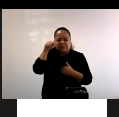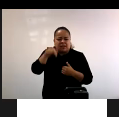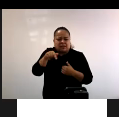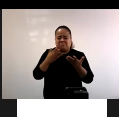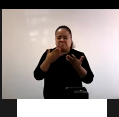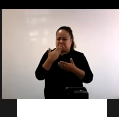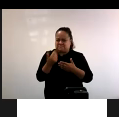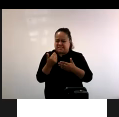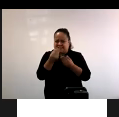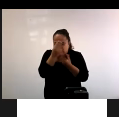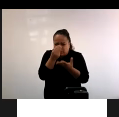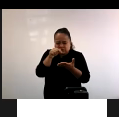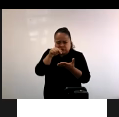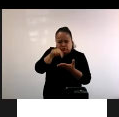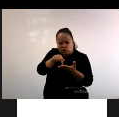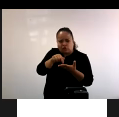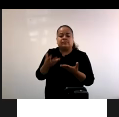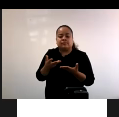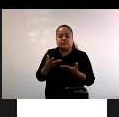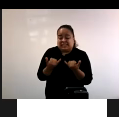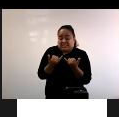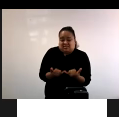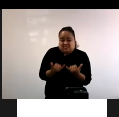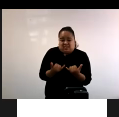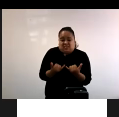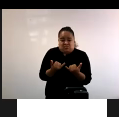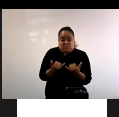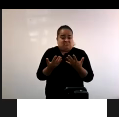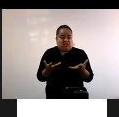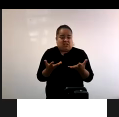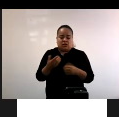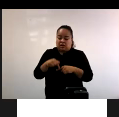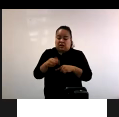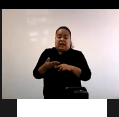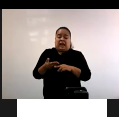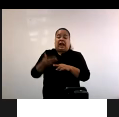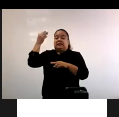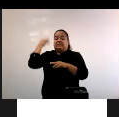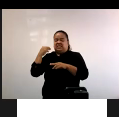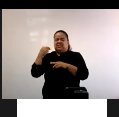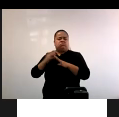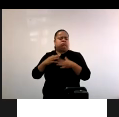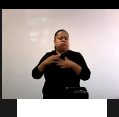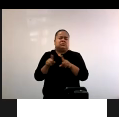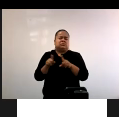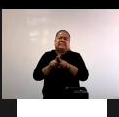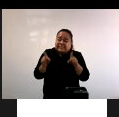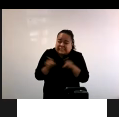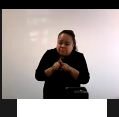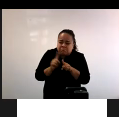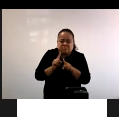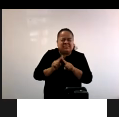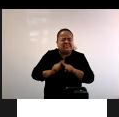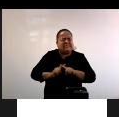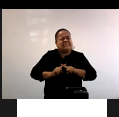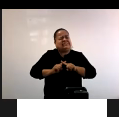dizer também que este surto ele é diferente de outros, como disse a doutora Maria anteriormente,